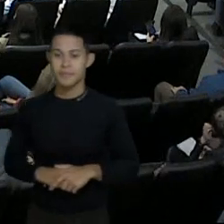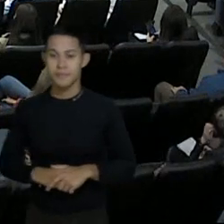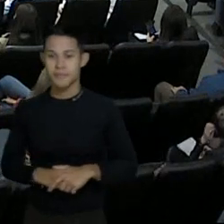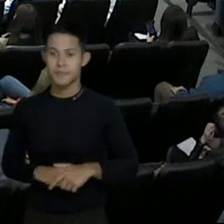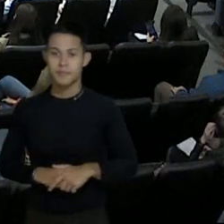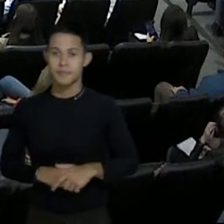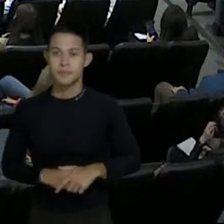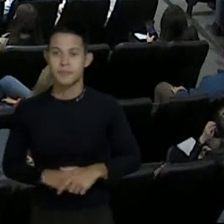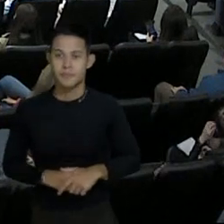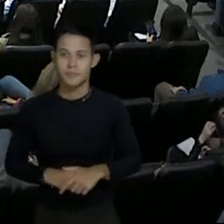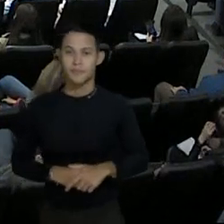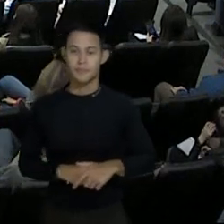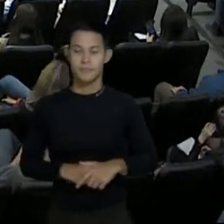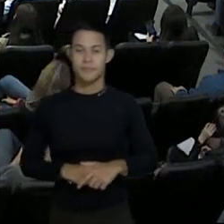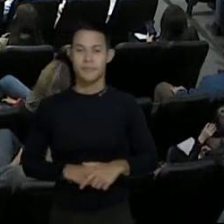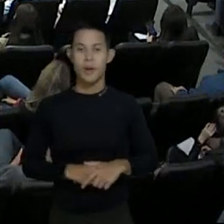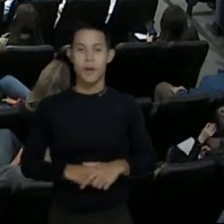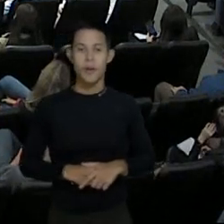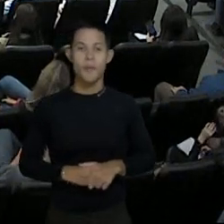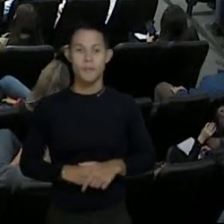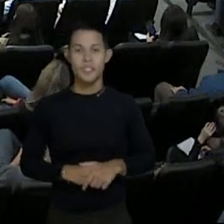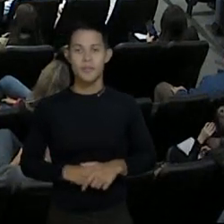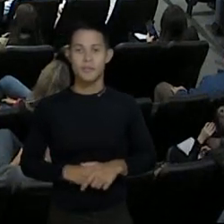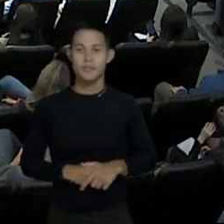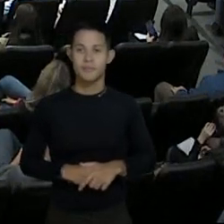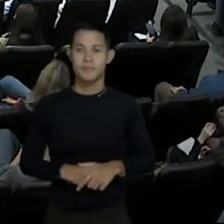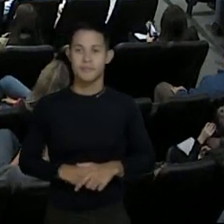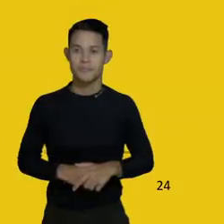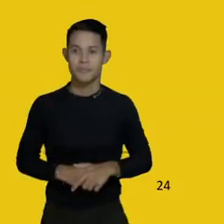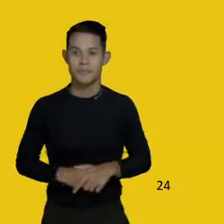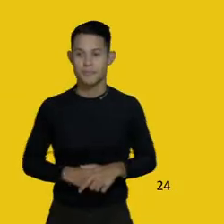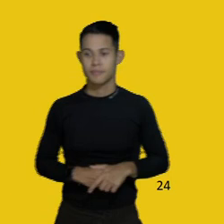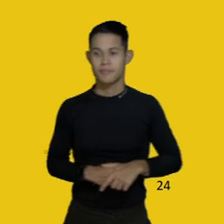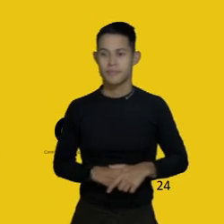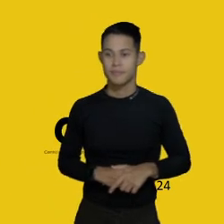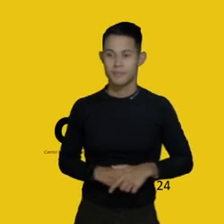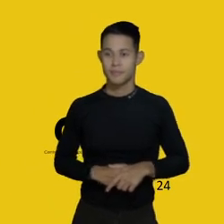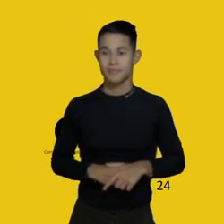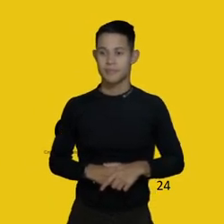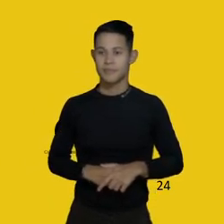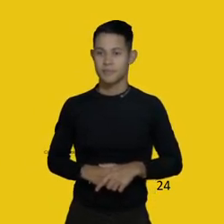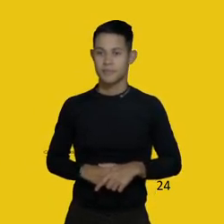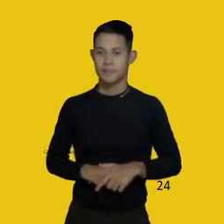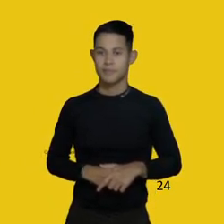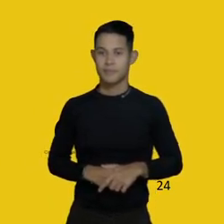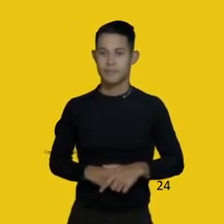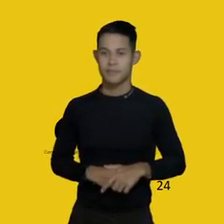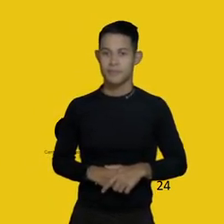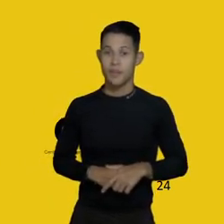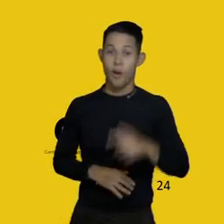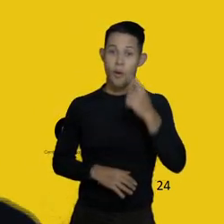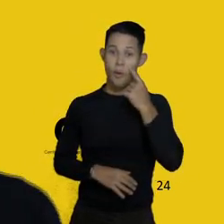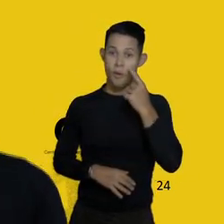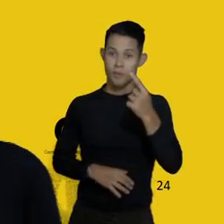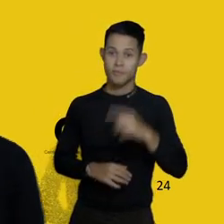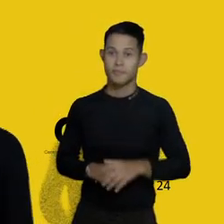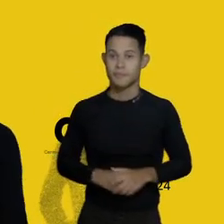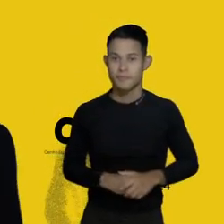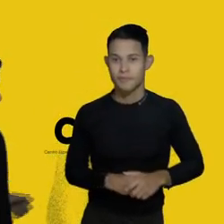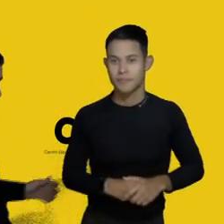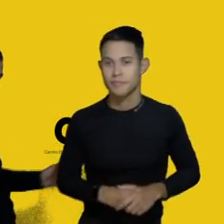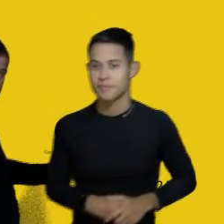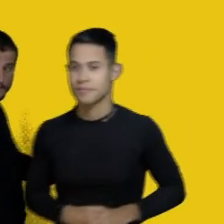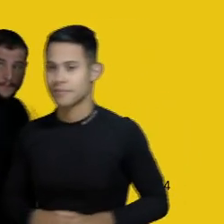aqui encontre o x onde que ele falou o x está aqui então eles não entendem gente eles não entendem